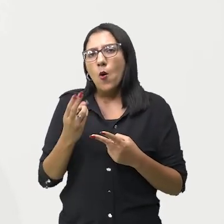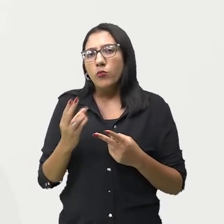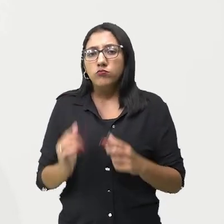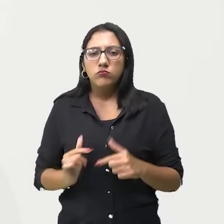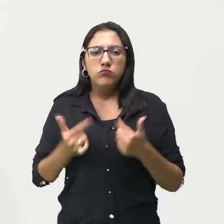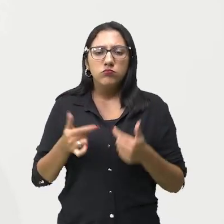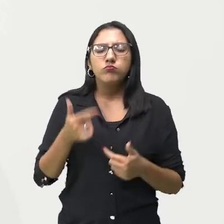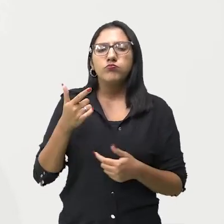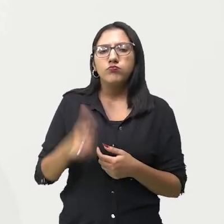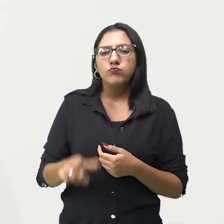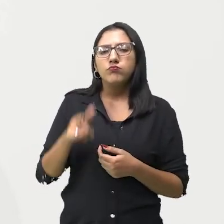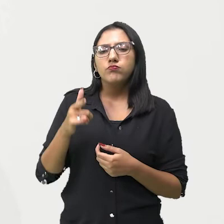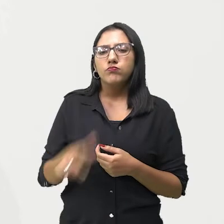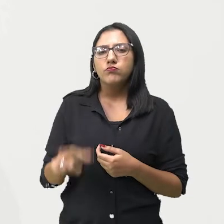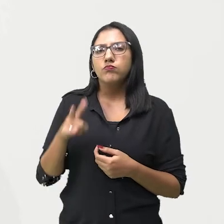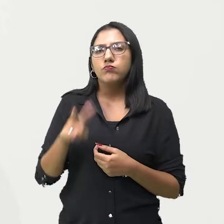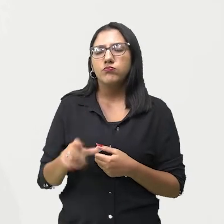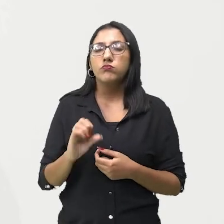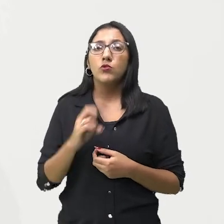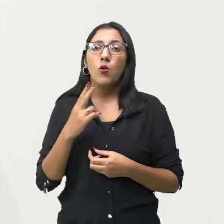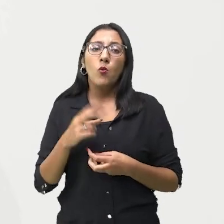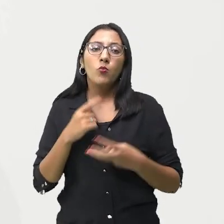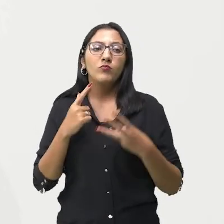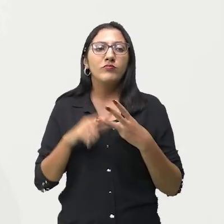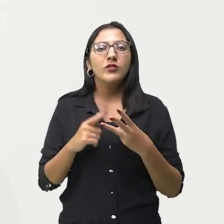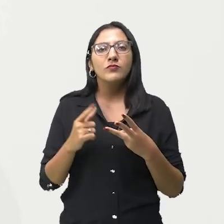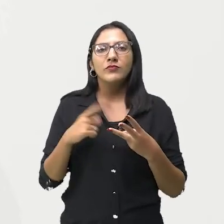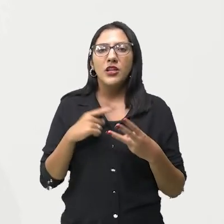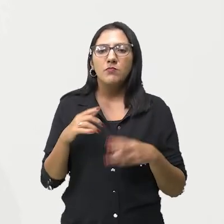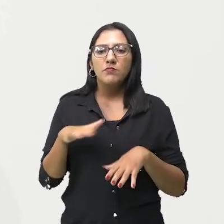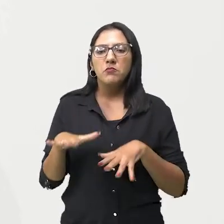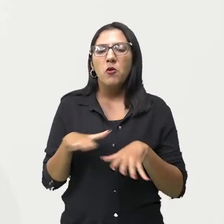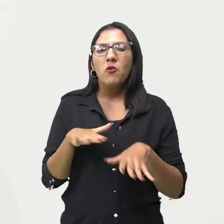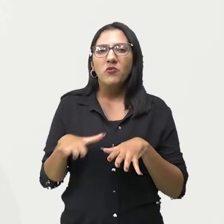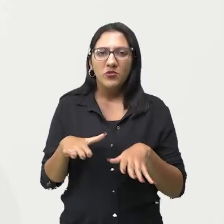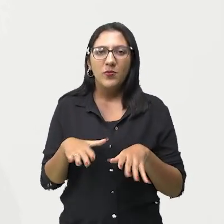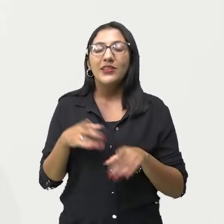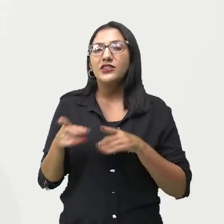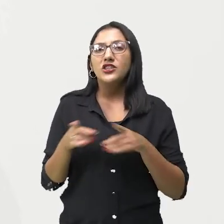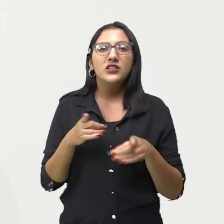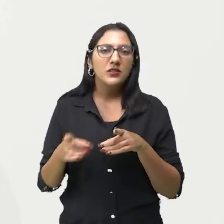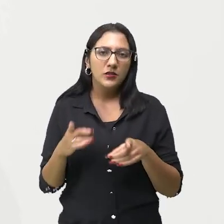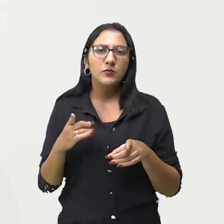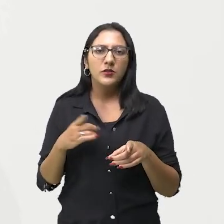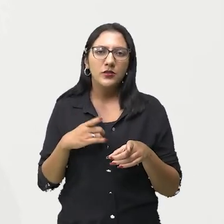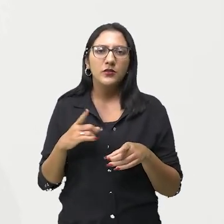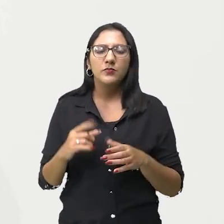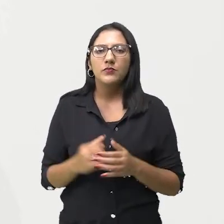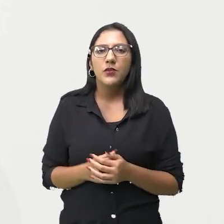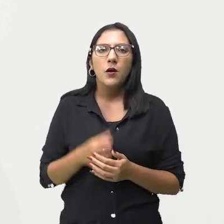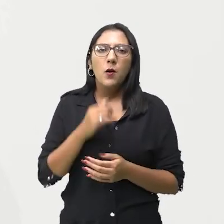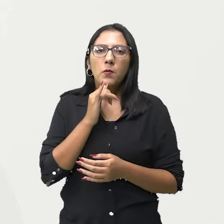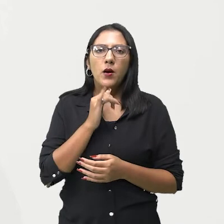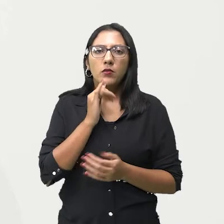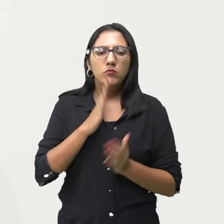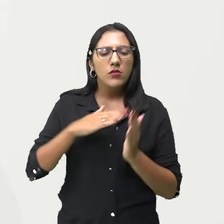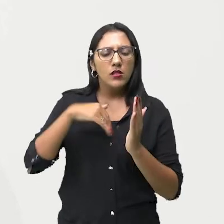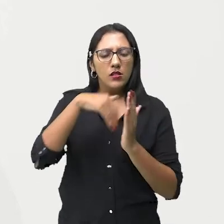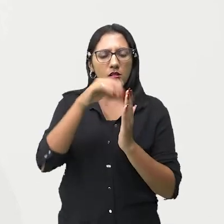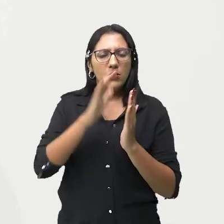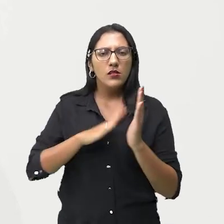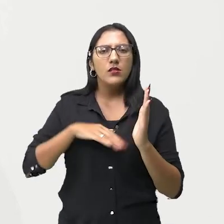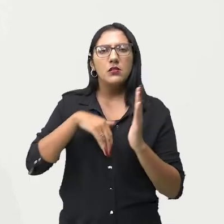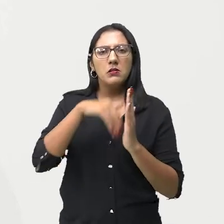que se repete, ou uma ação que está em movimento, dinâmica, né? Então, lambendo, quando ela diz,